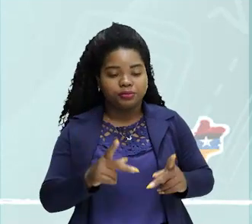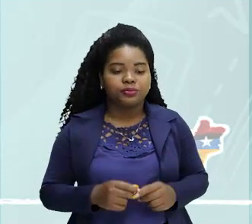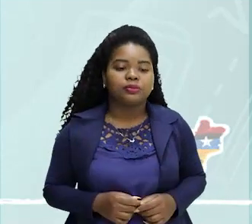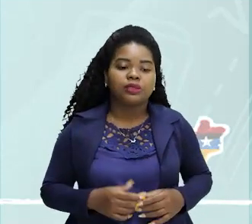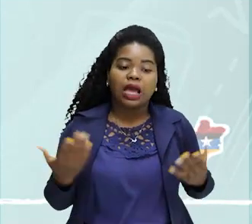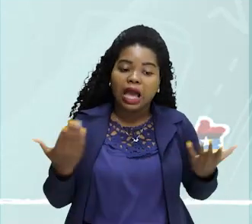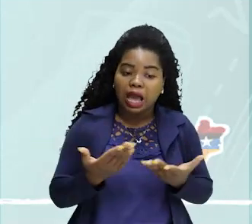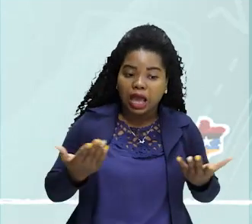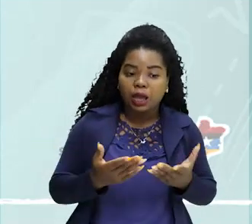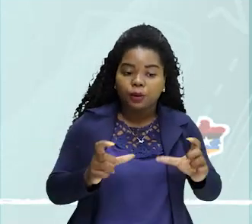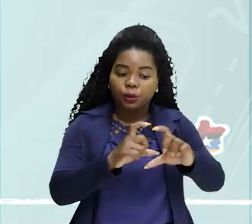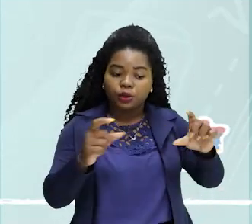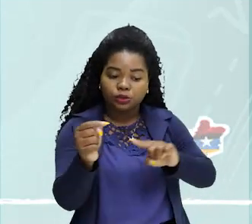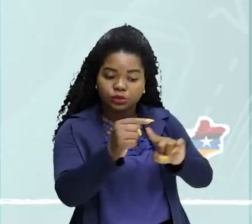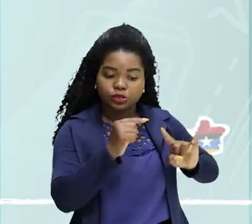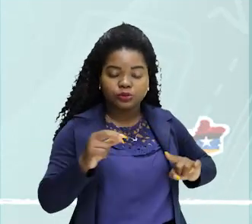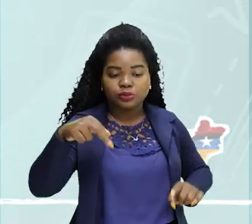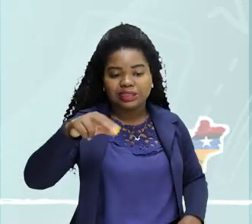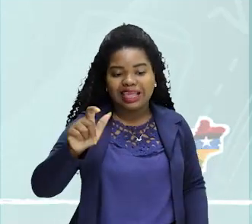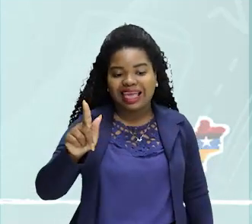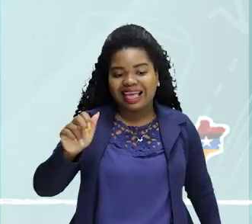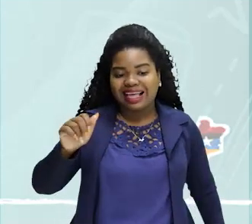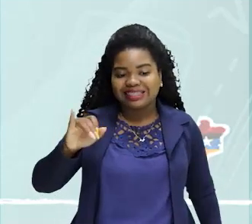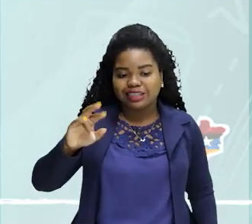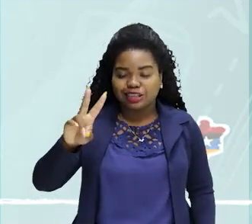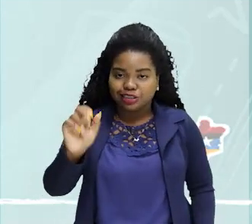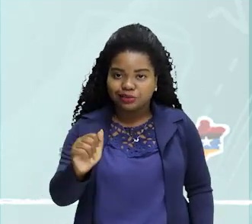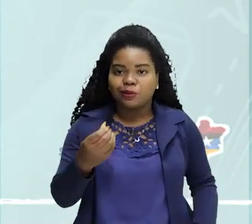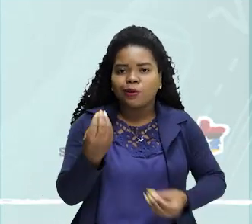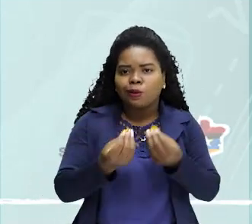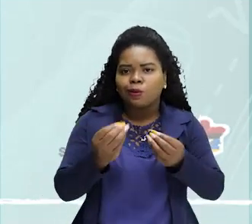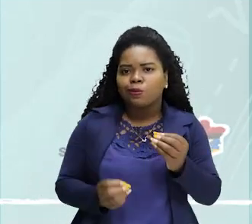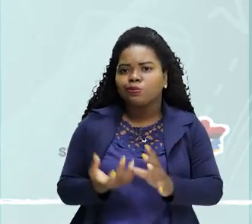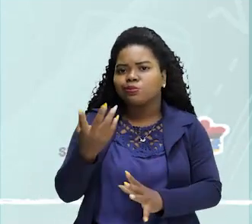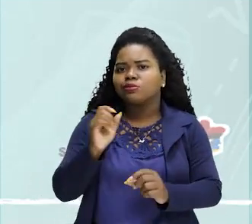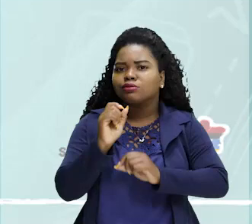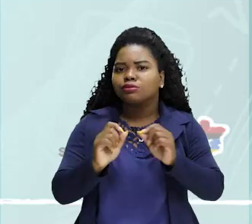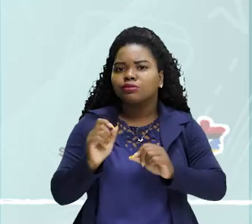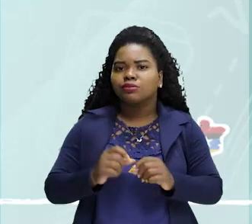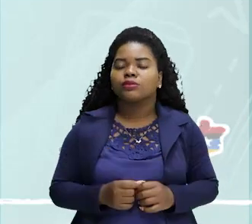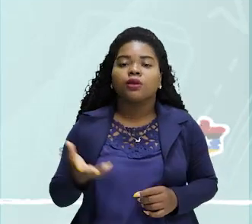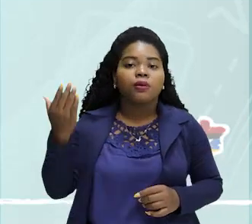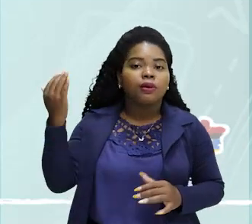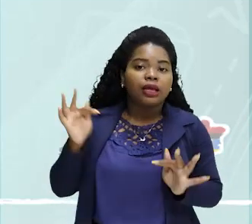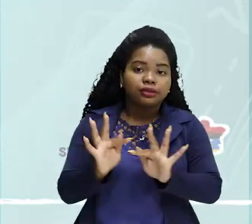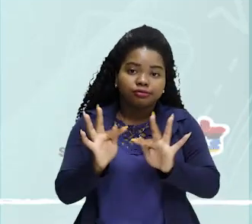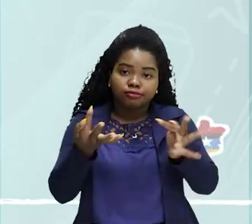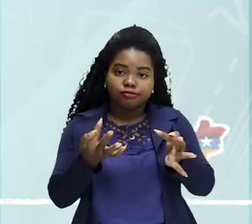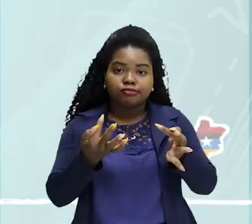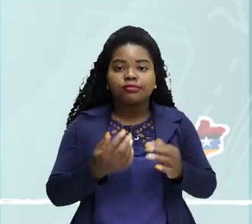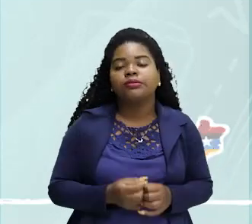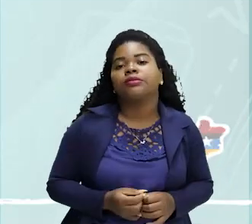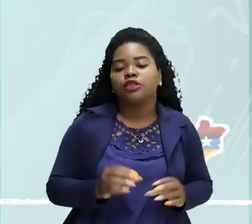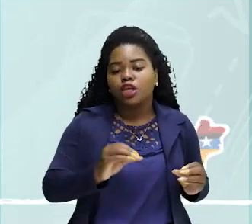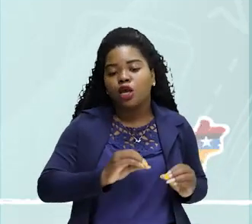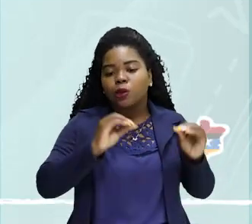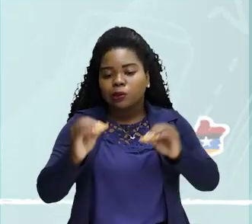forma negativa, como é que se cria negações usando o passado simples? Você quer expressar algo ou dar